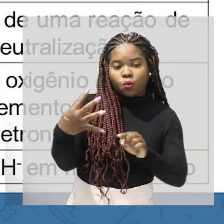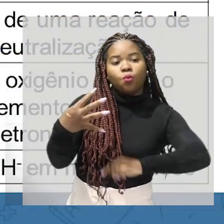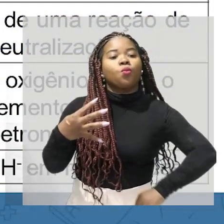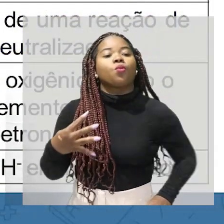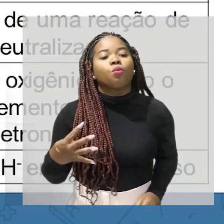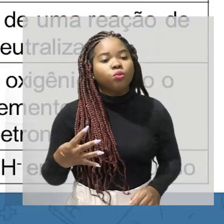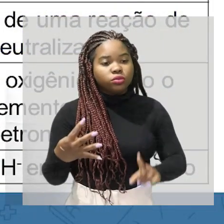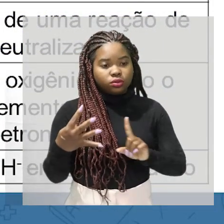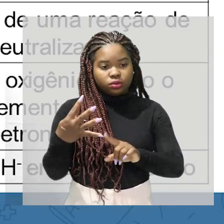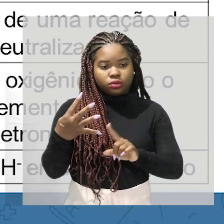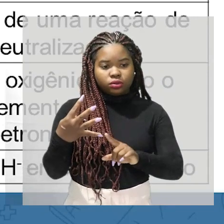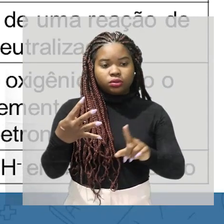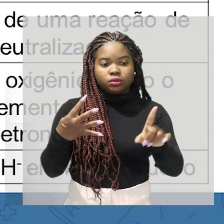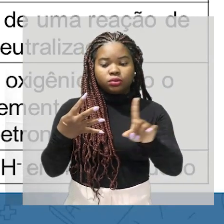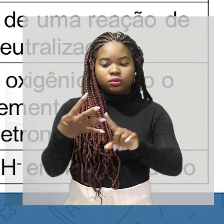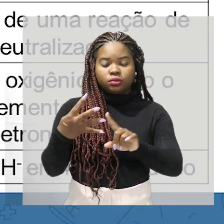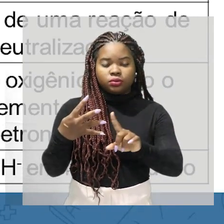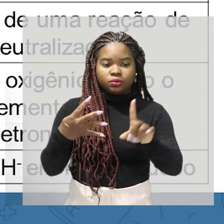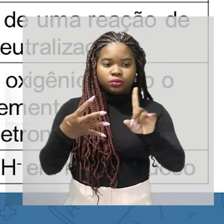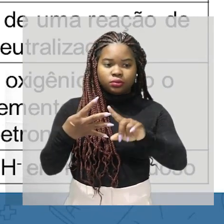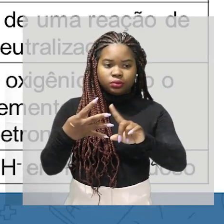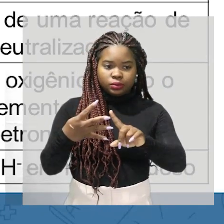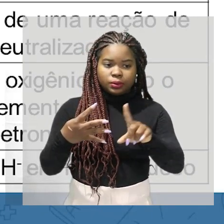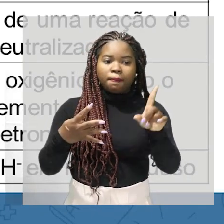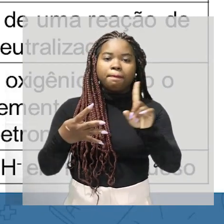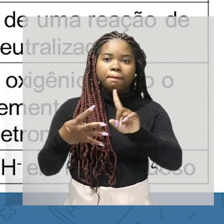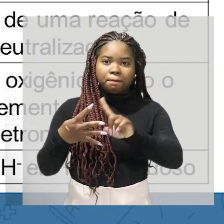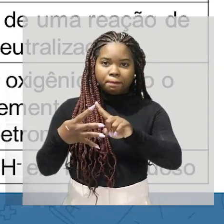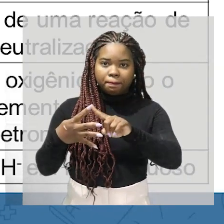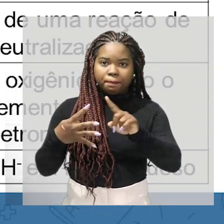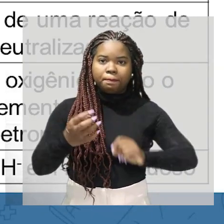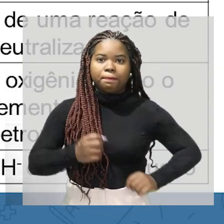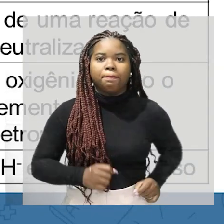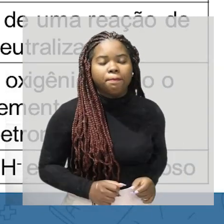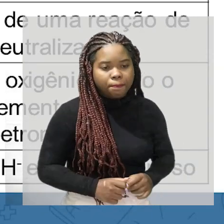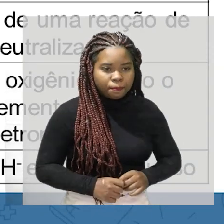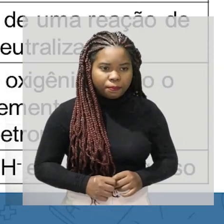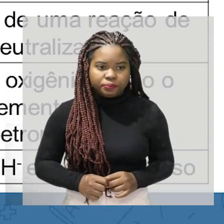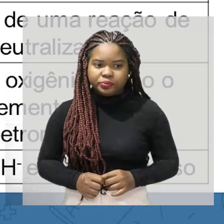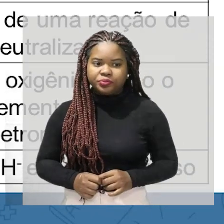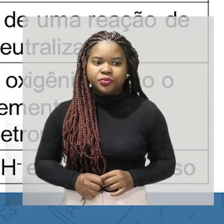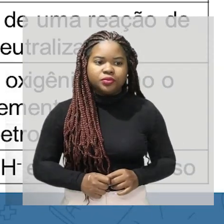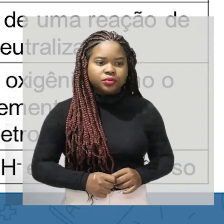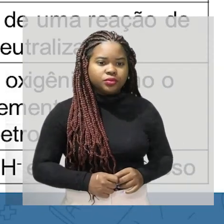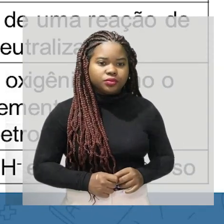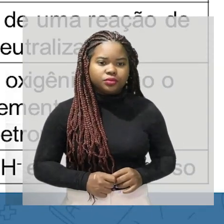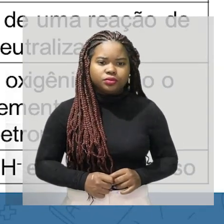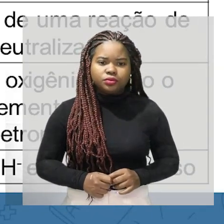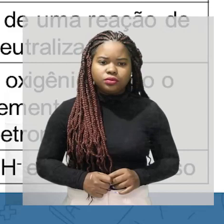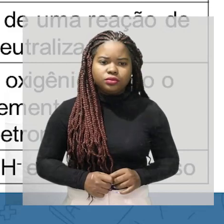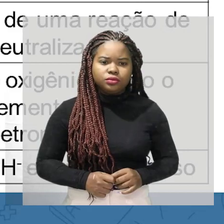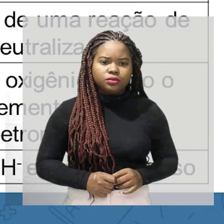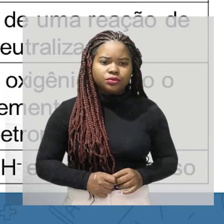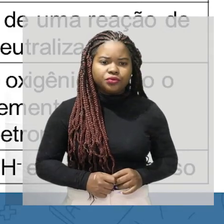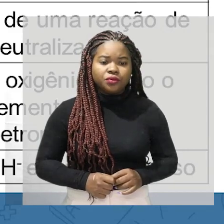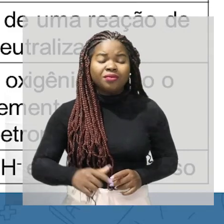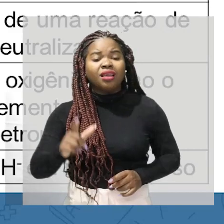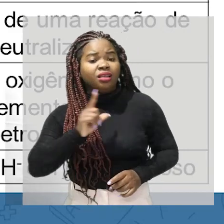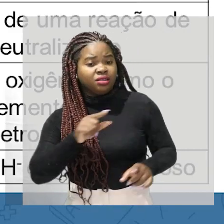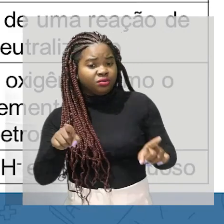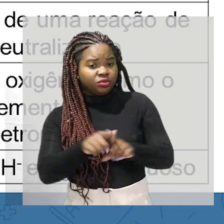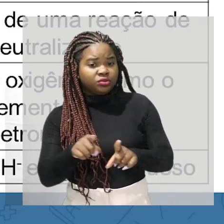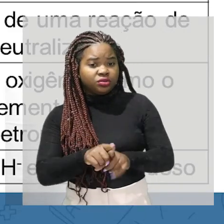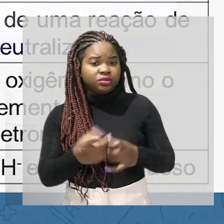o sulfato ferroso, água, mais o leite de magnésia. As suas